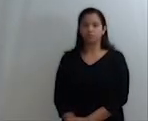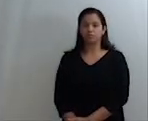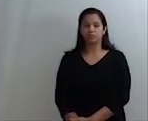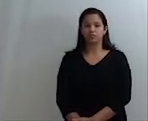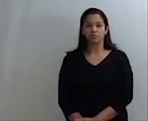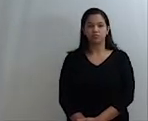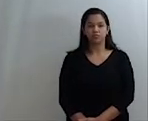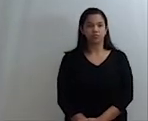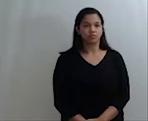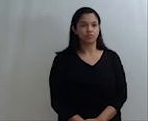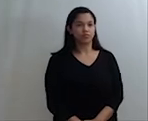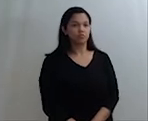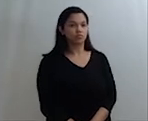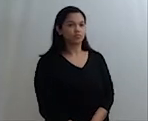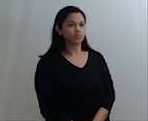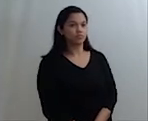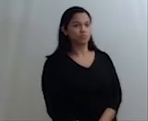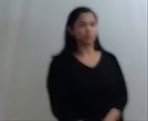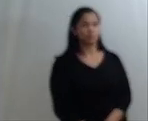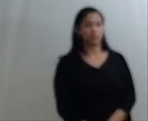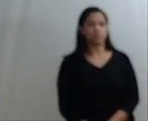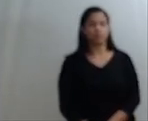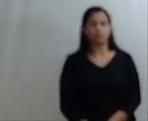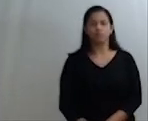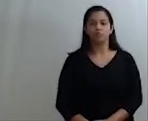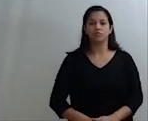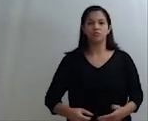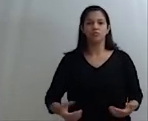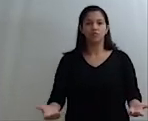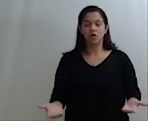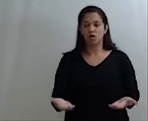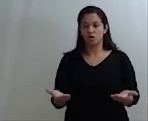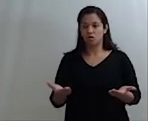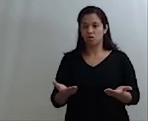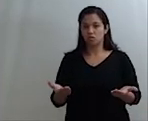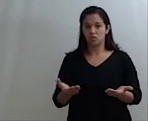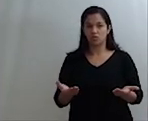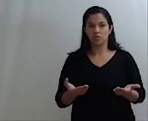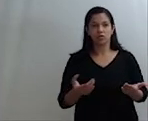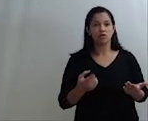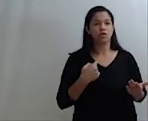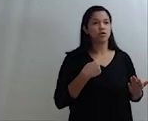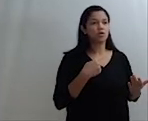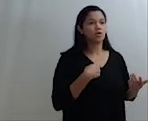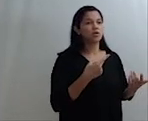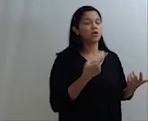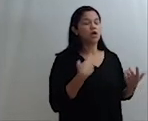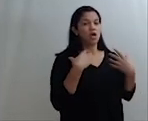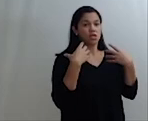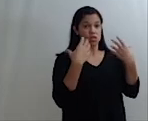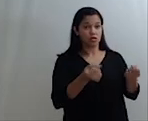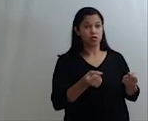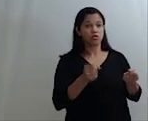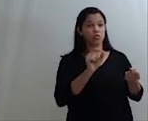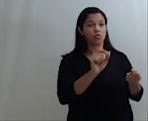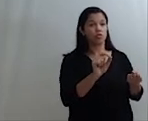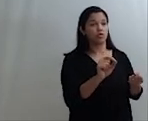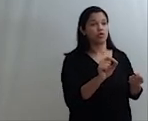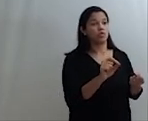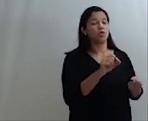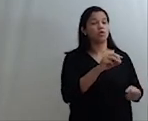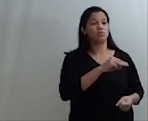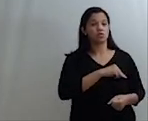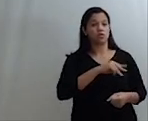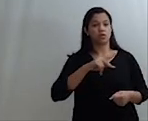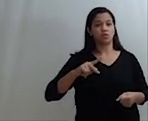Conselho Nacional de Justiça acabou de considerar de validar a audiência de Custódia por videoconferência se o Ministério Público por alguma razão não